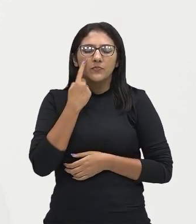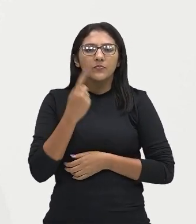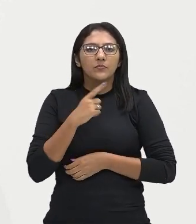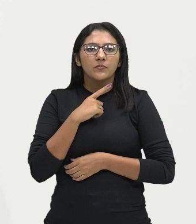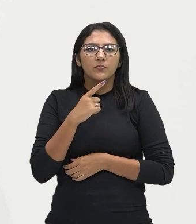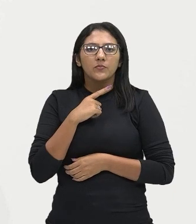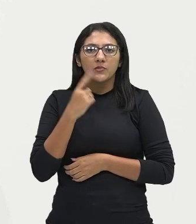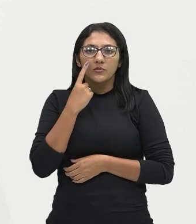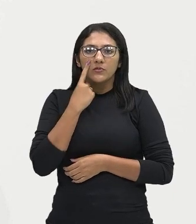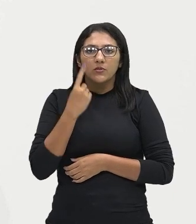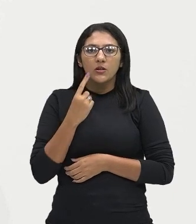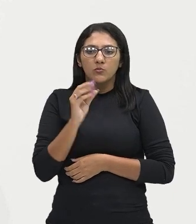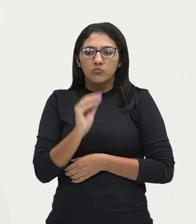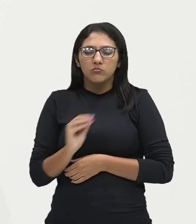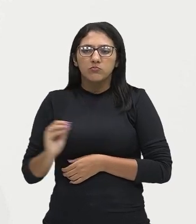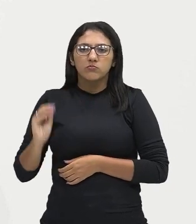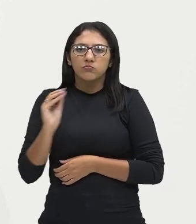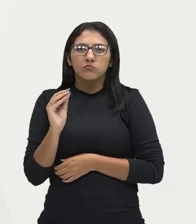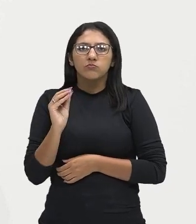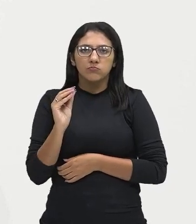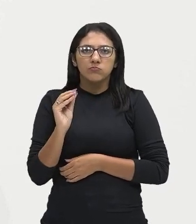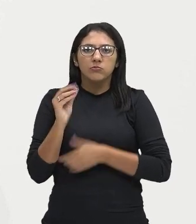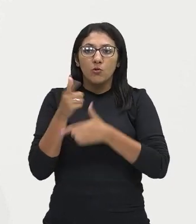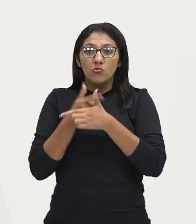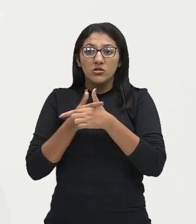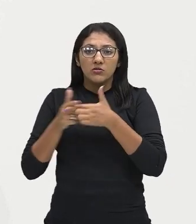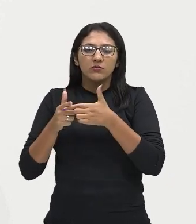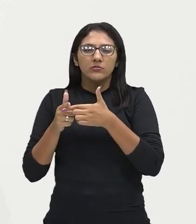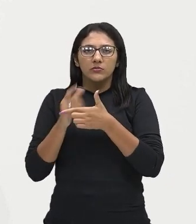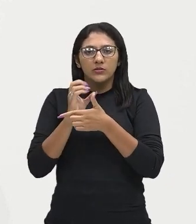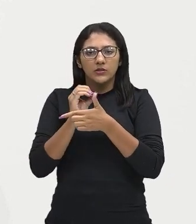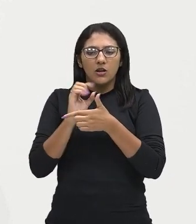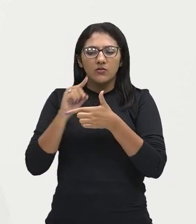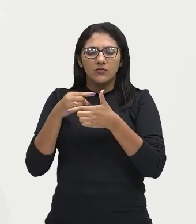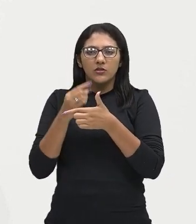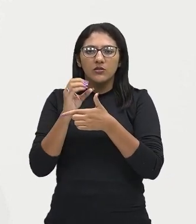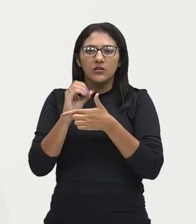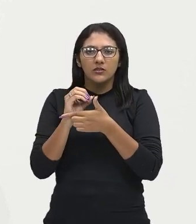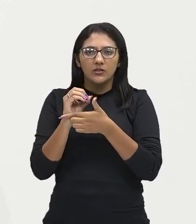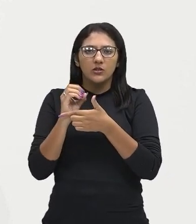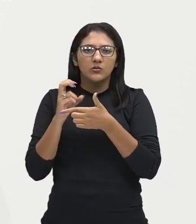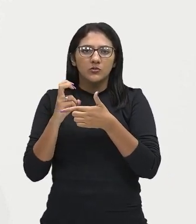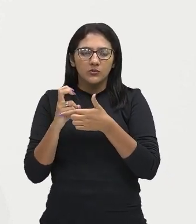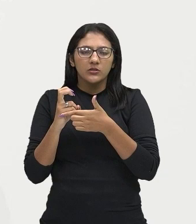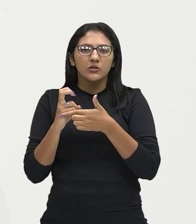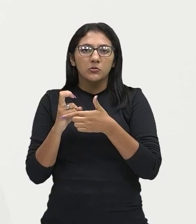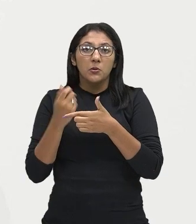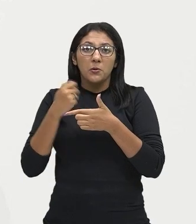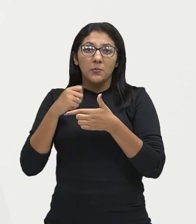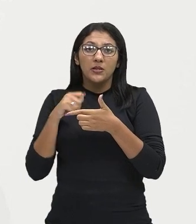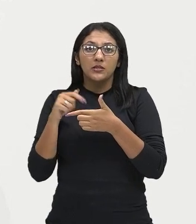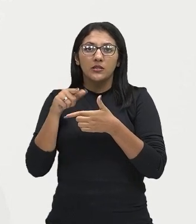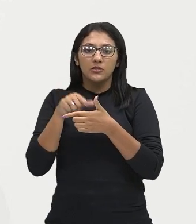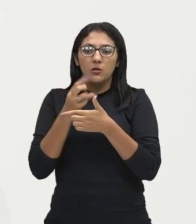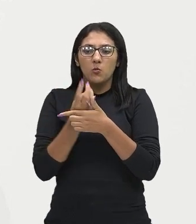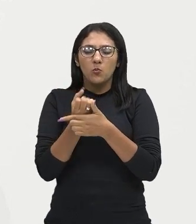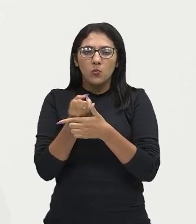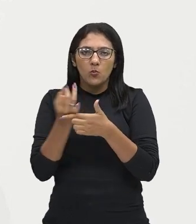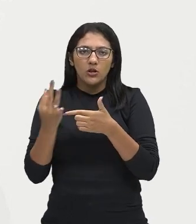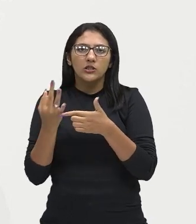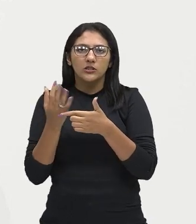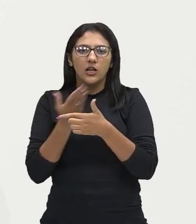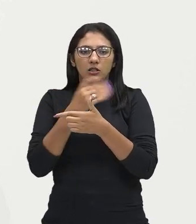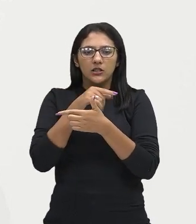o quociente, perdão, o dividendo, o dividendo e o divisor devem ter a mesma quantidade de casas